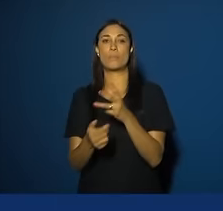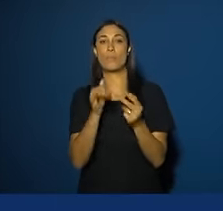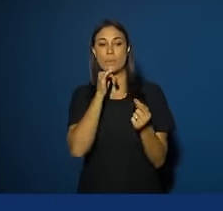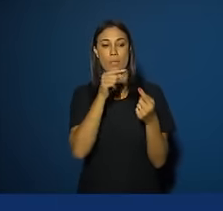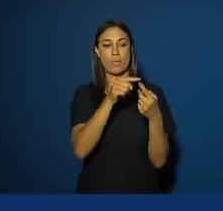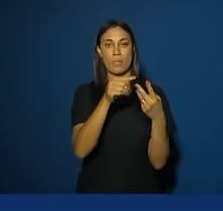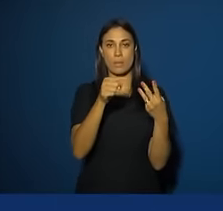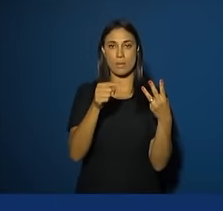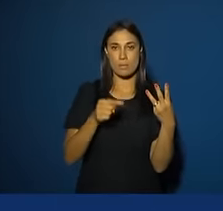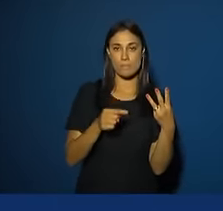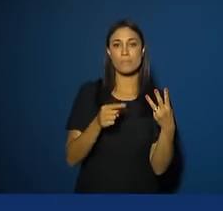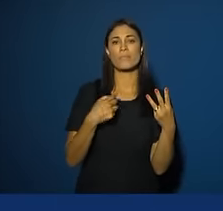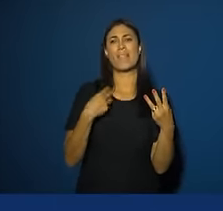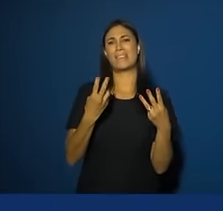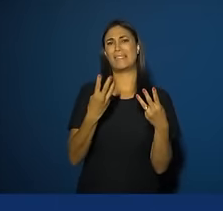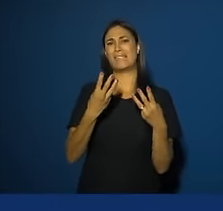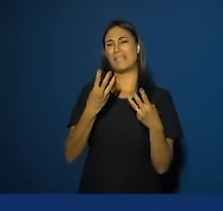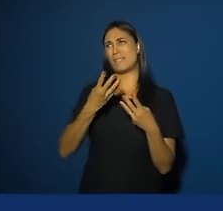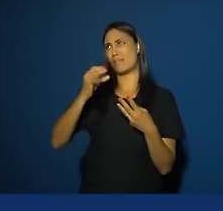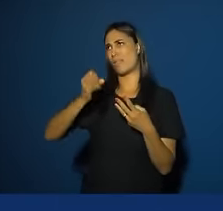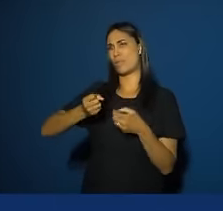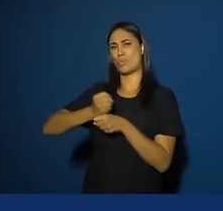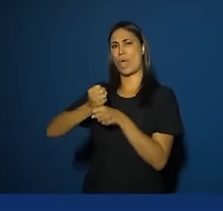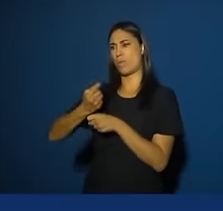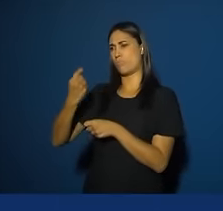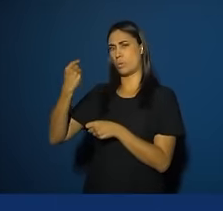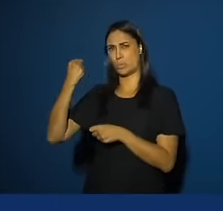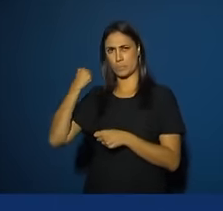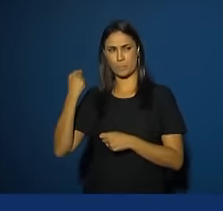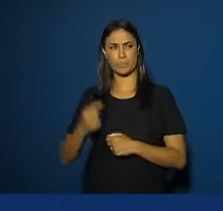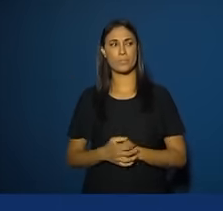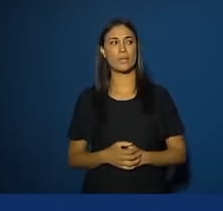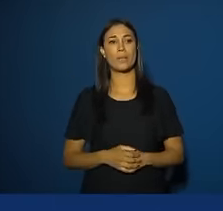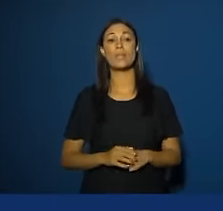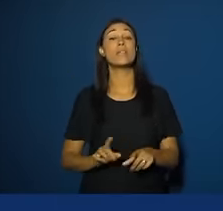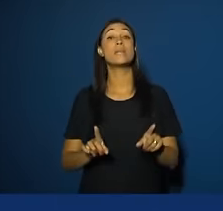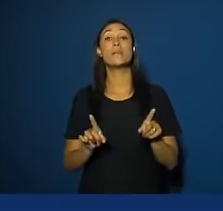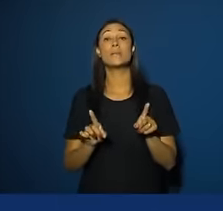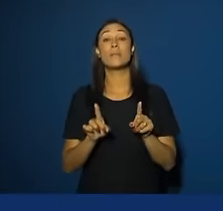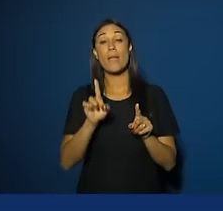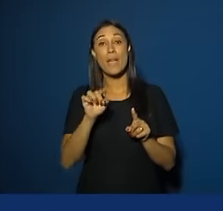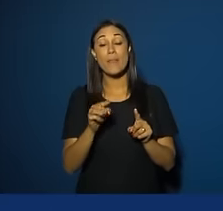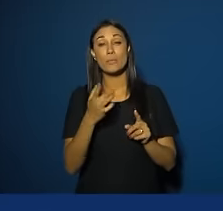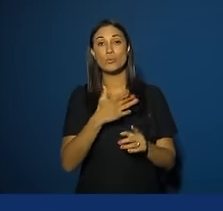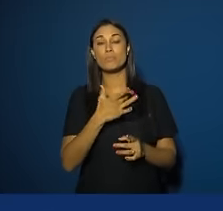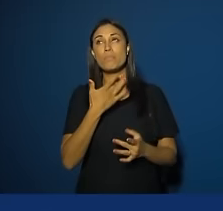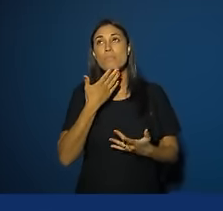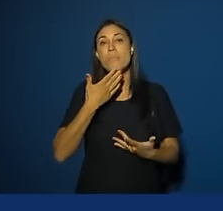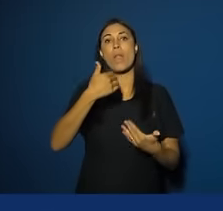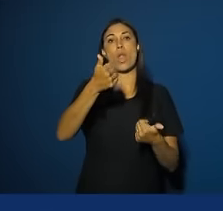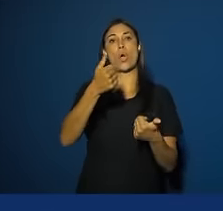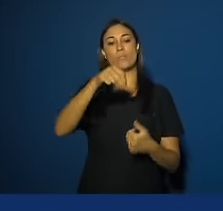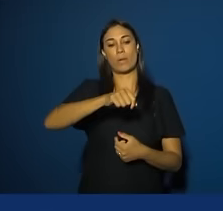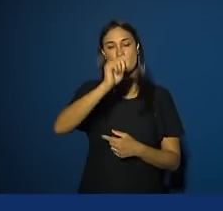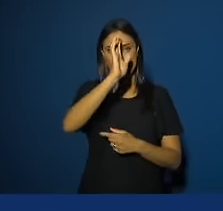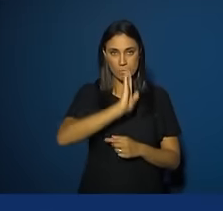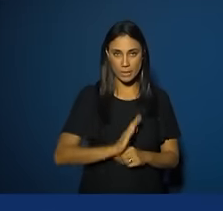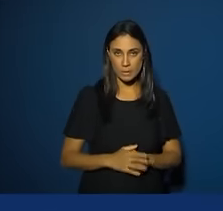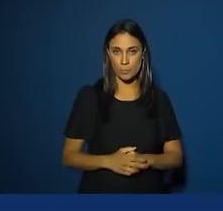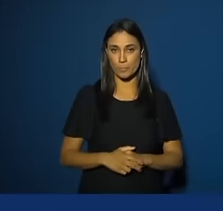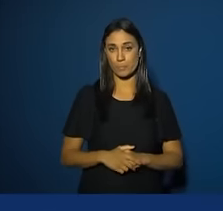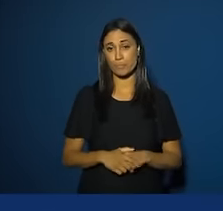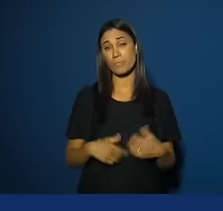três poderes há 300 Anos Atrás pouco menos eh ele é muito mais saudável pro Brasil